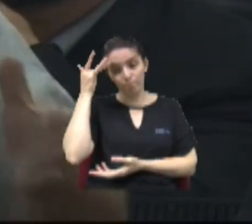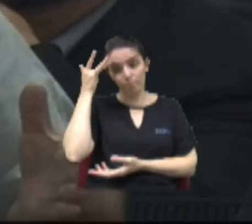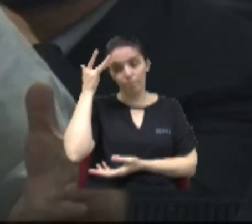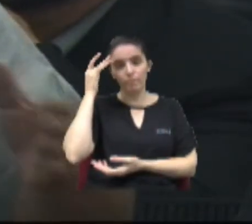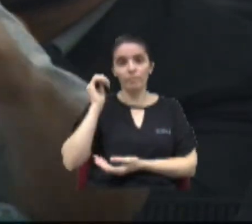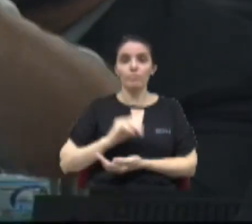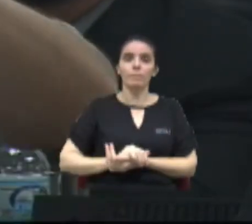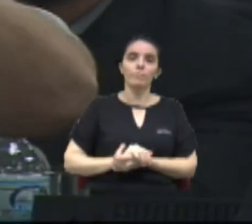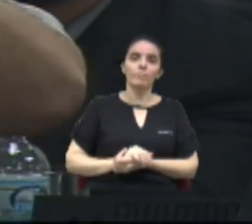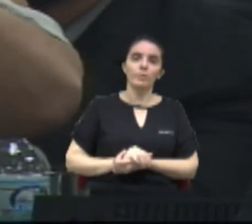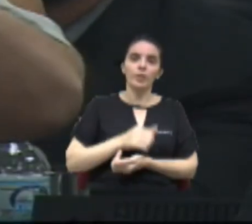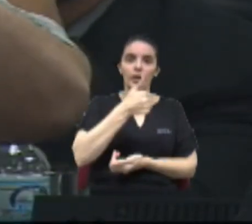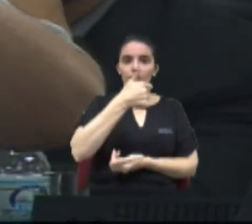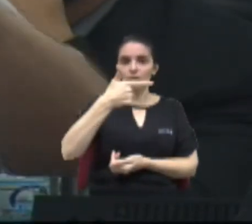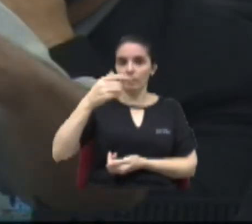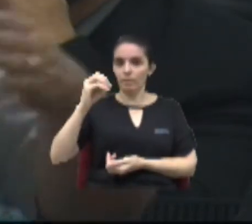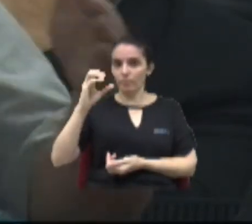Mir do Lanche.